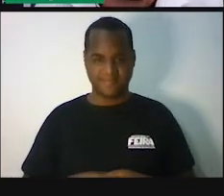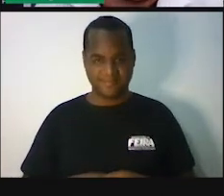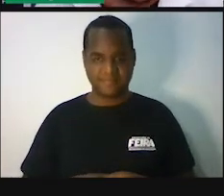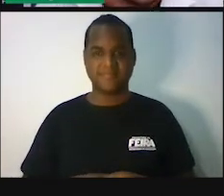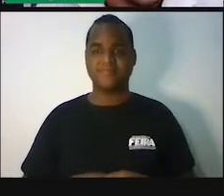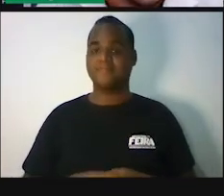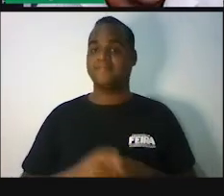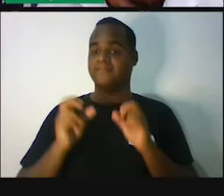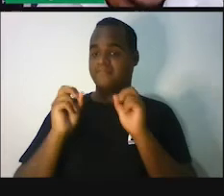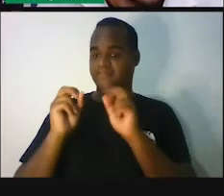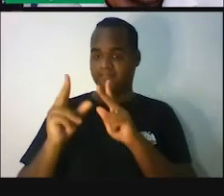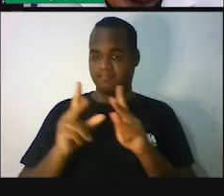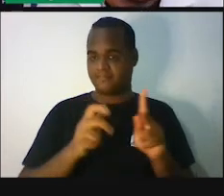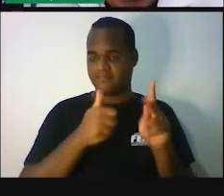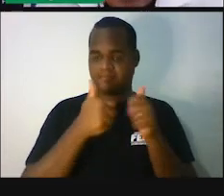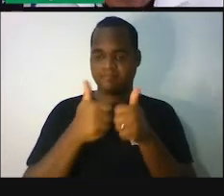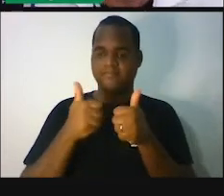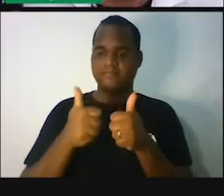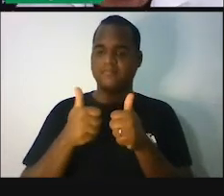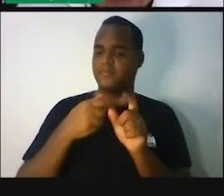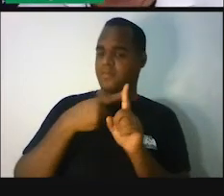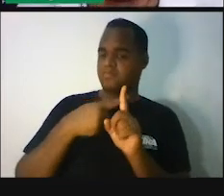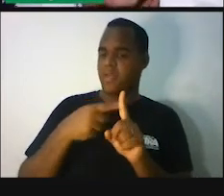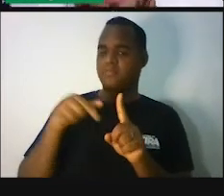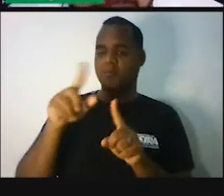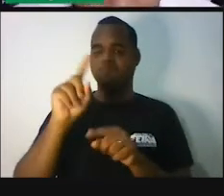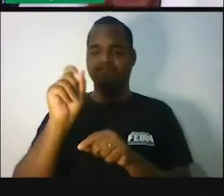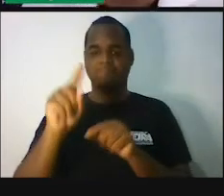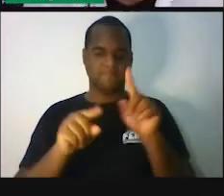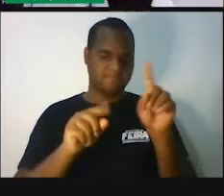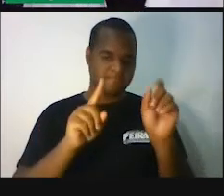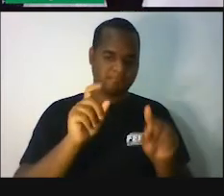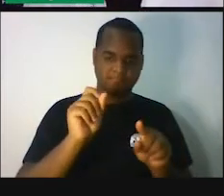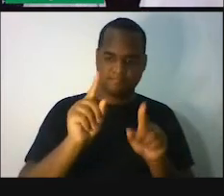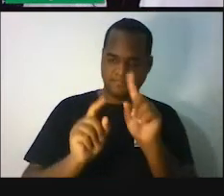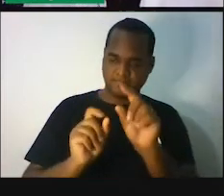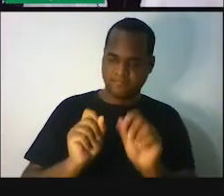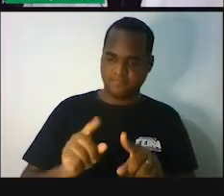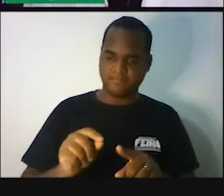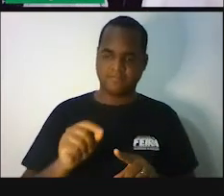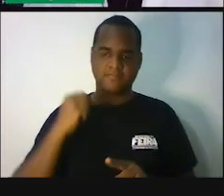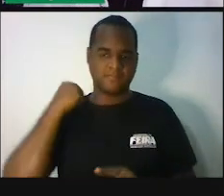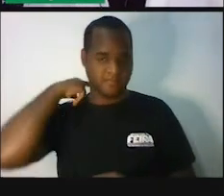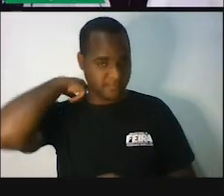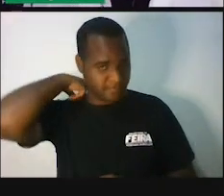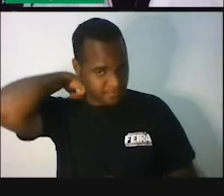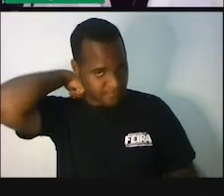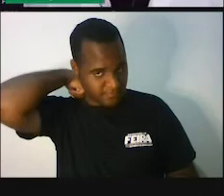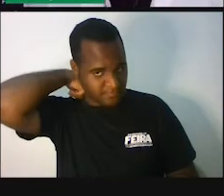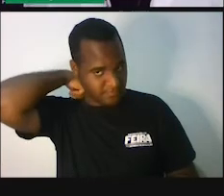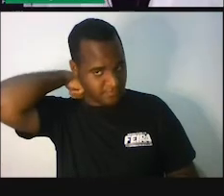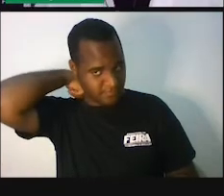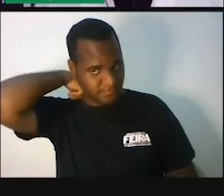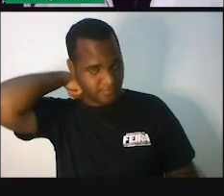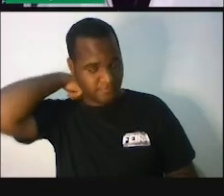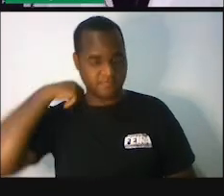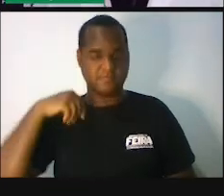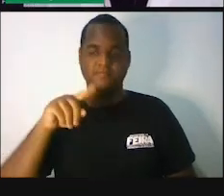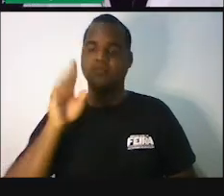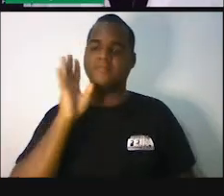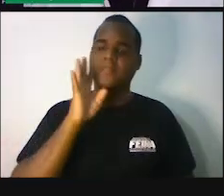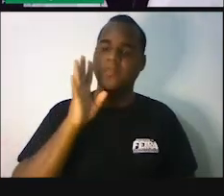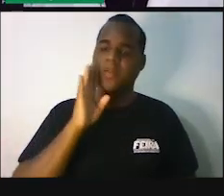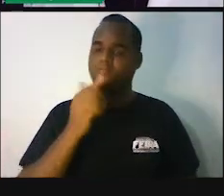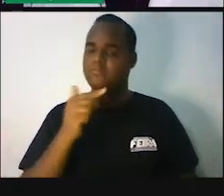Pronto. Mas essas interrogações aí não tão bacanas, não. Por